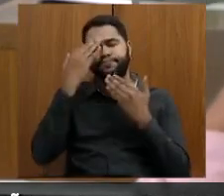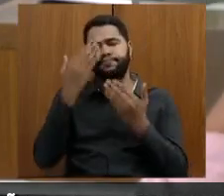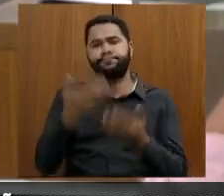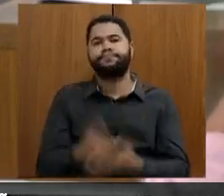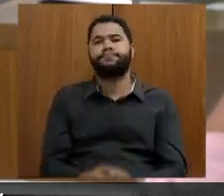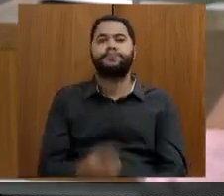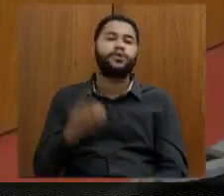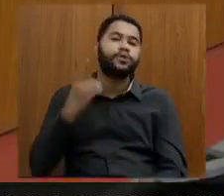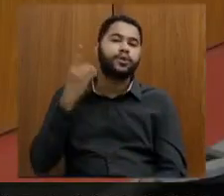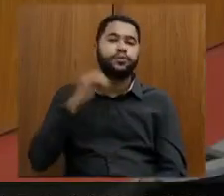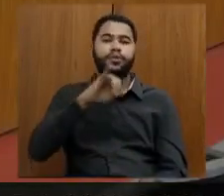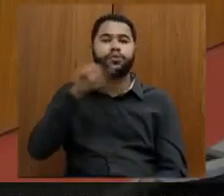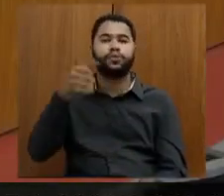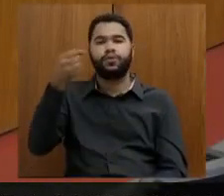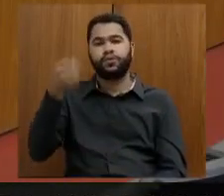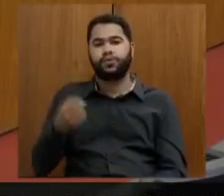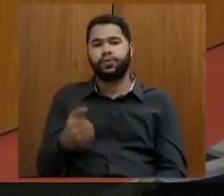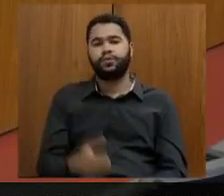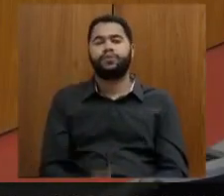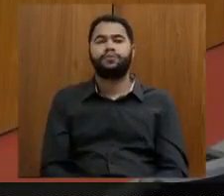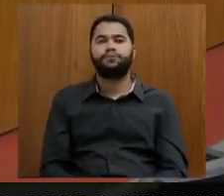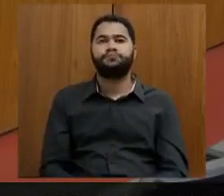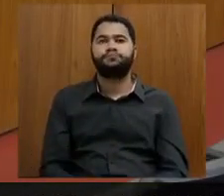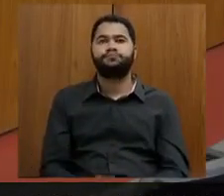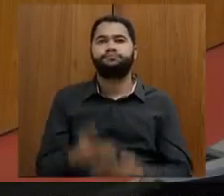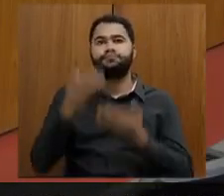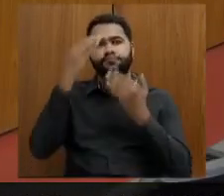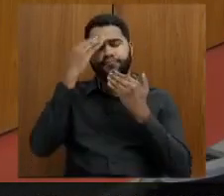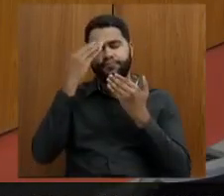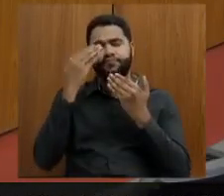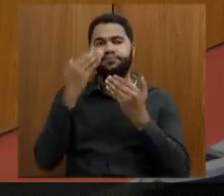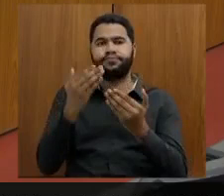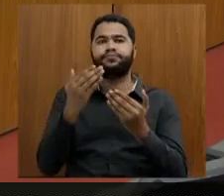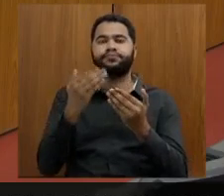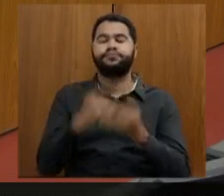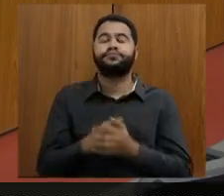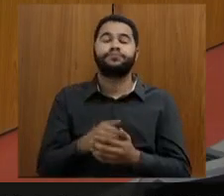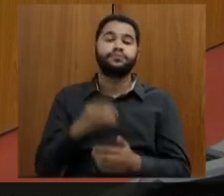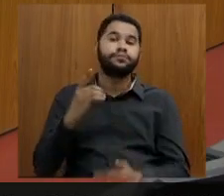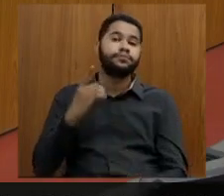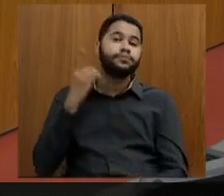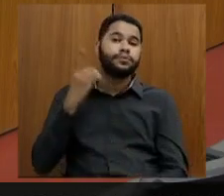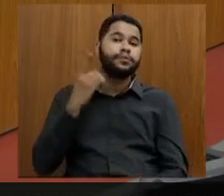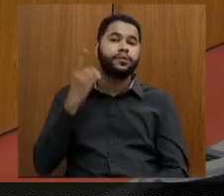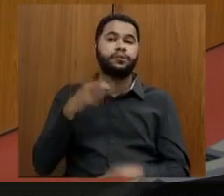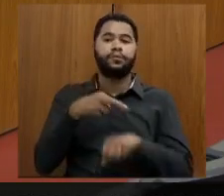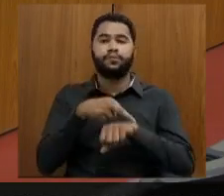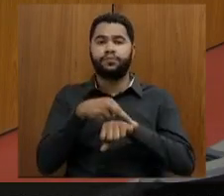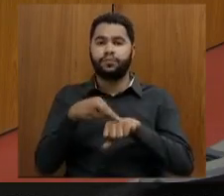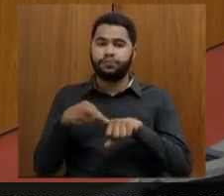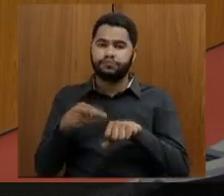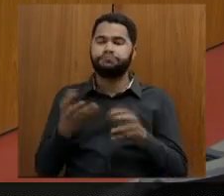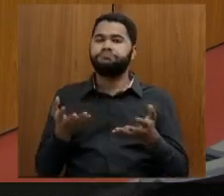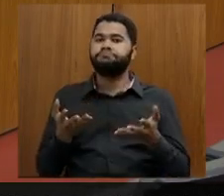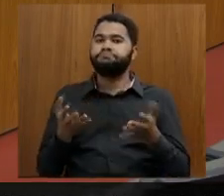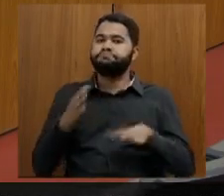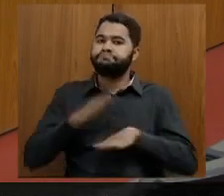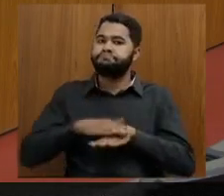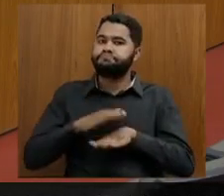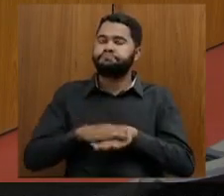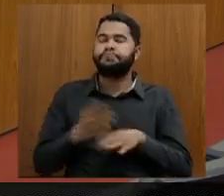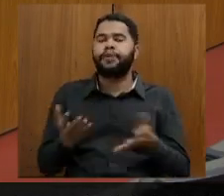brigada de Claudia Leitte agradecer de passa a gente Rodrigues novamente uma grande audiência